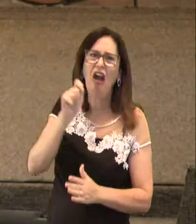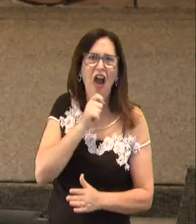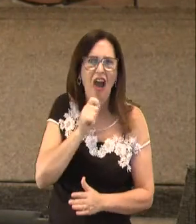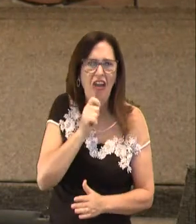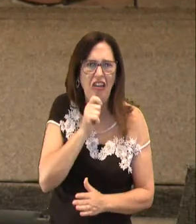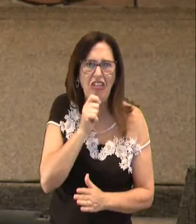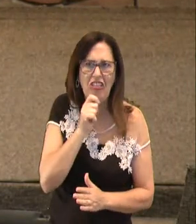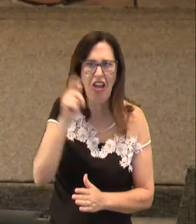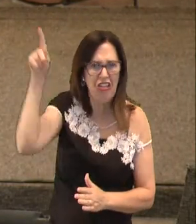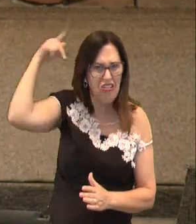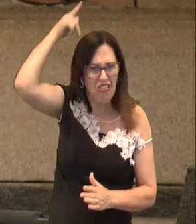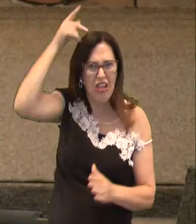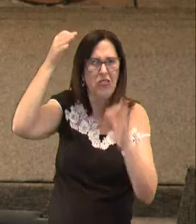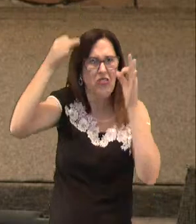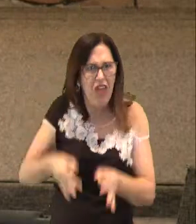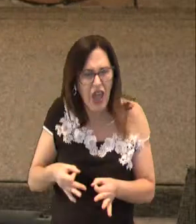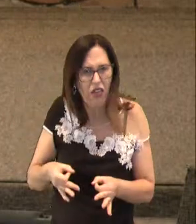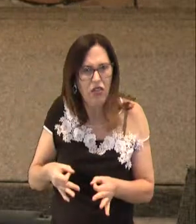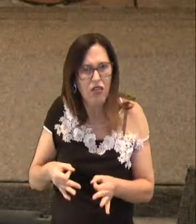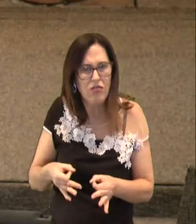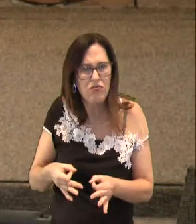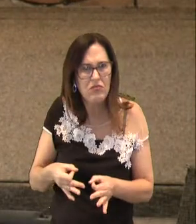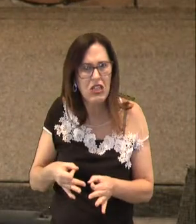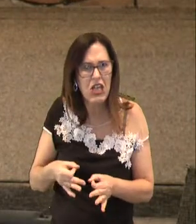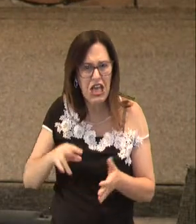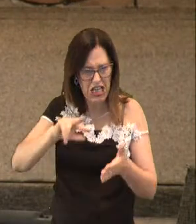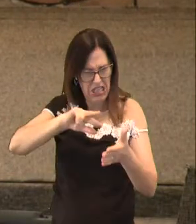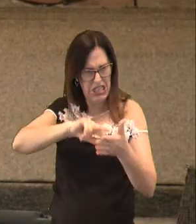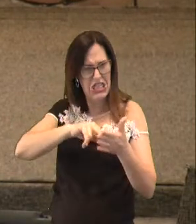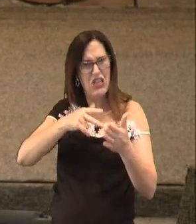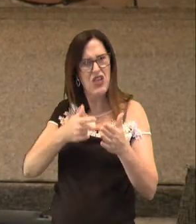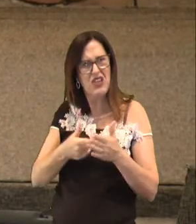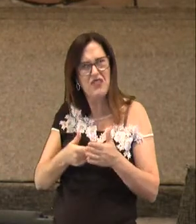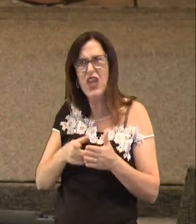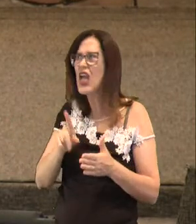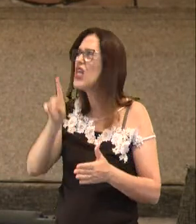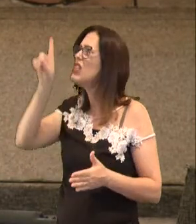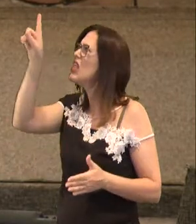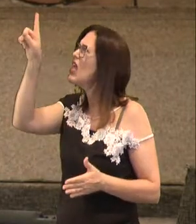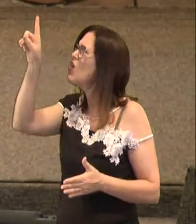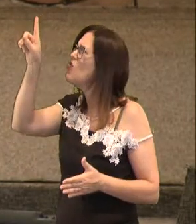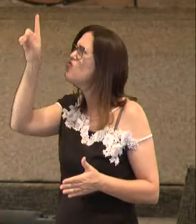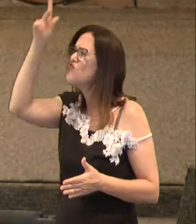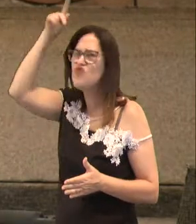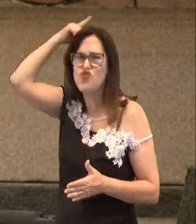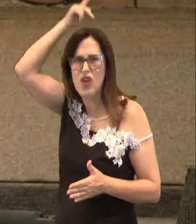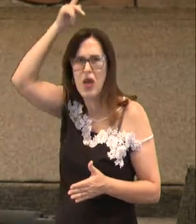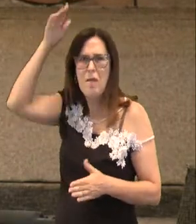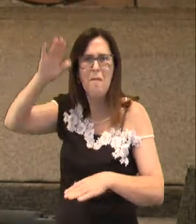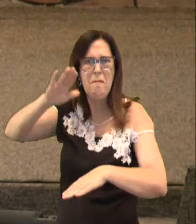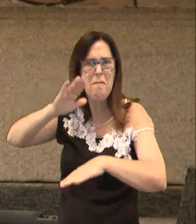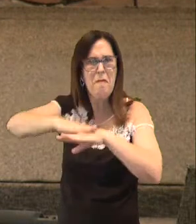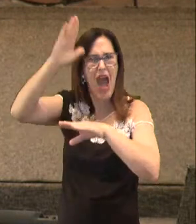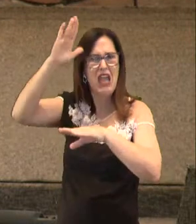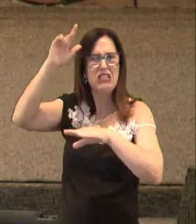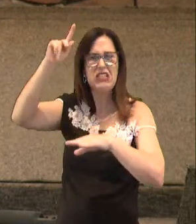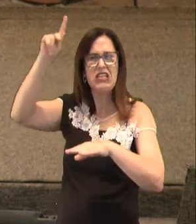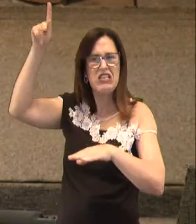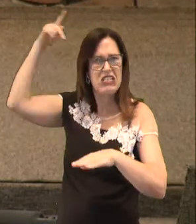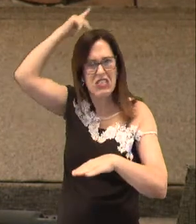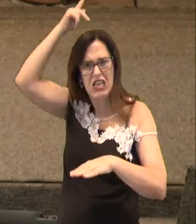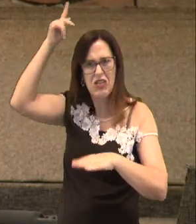não é santo o suficiente? Significa então que o nome de Deus precisa ser mais santo e mais